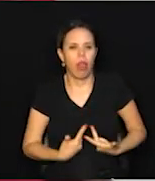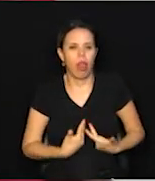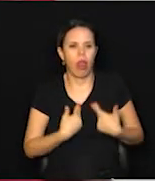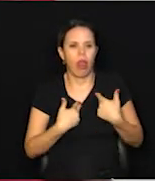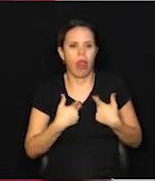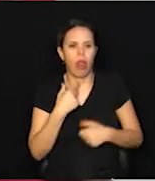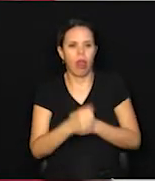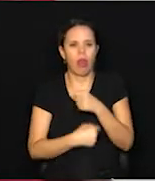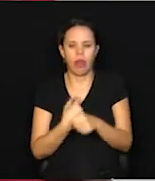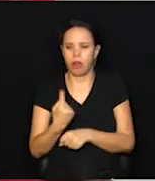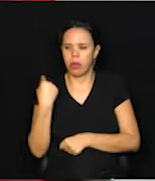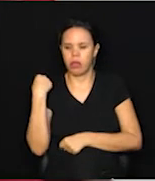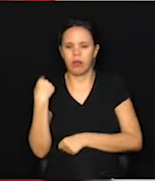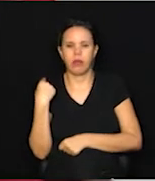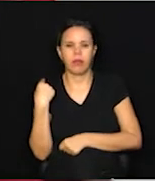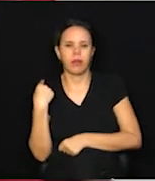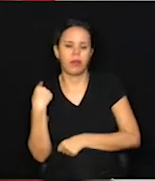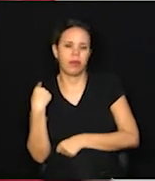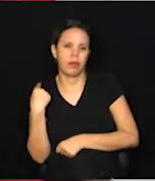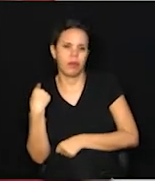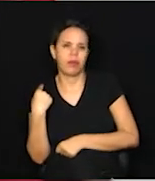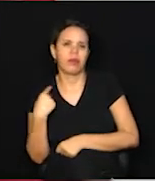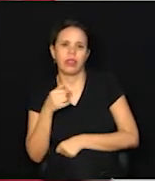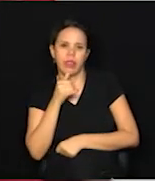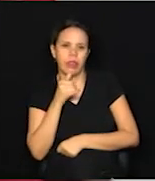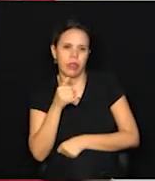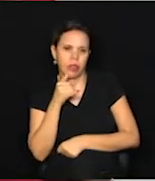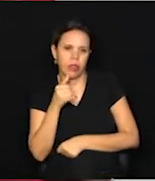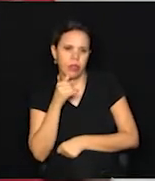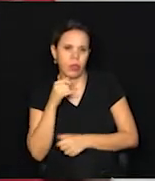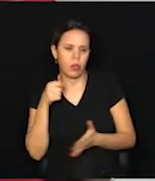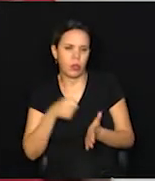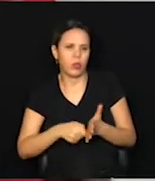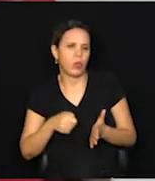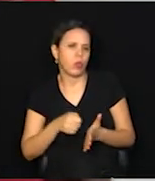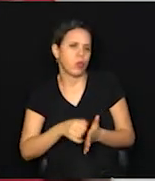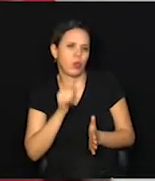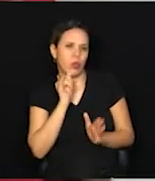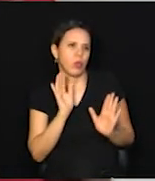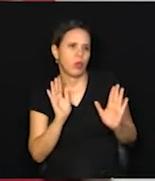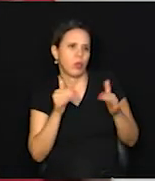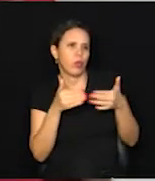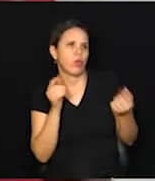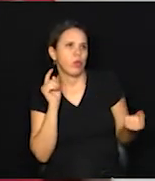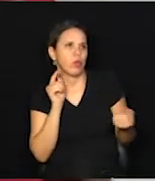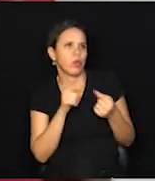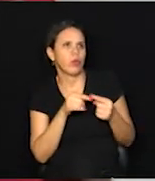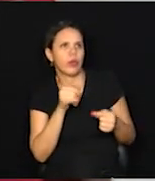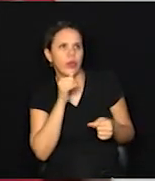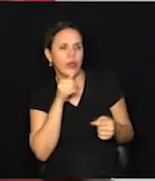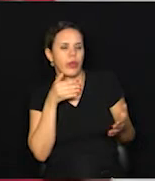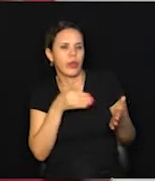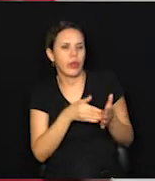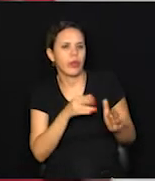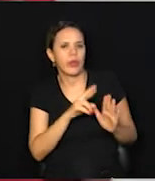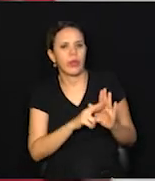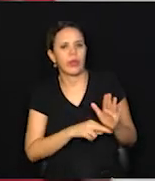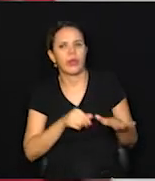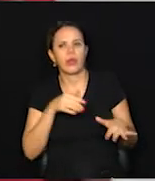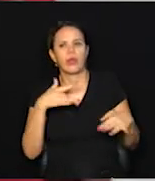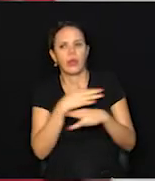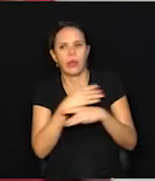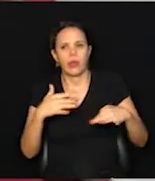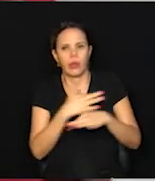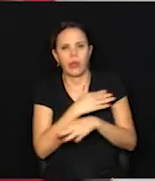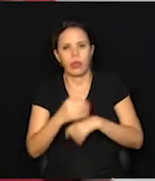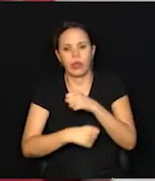e até mesmo uma política mais enfática no sentido de restrição de circulação,